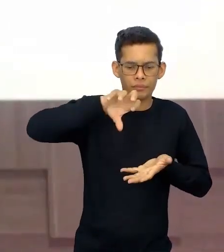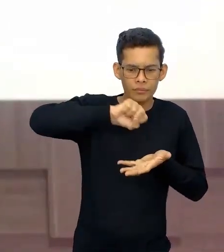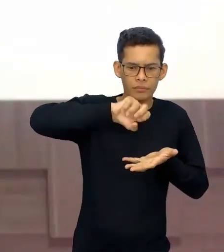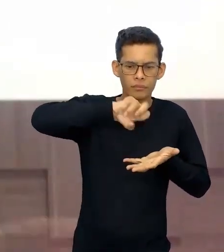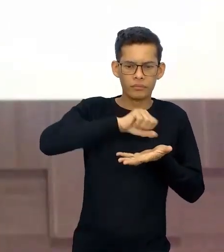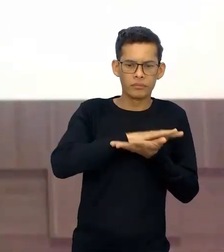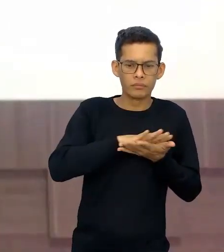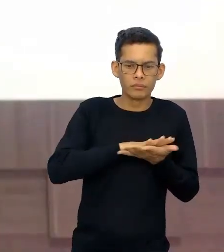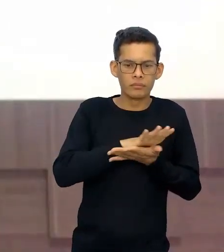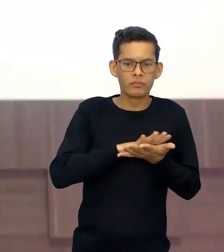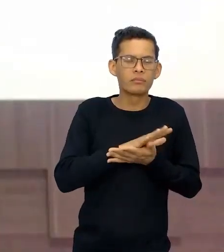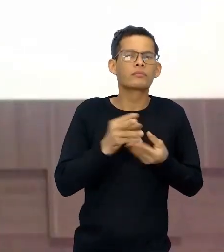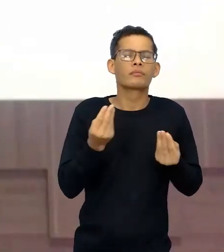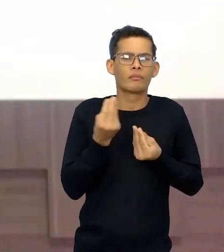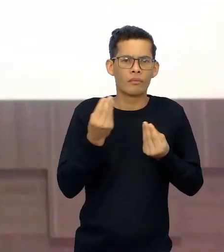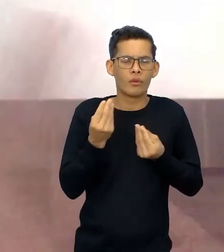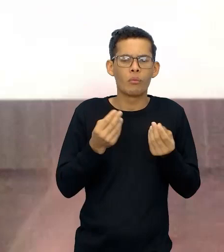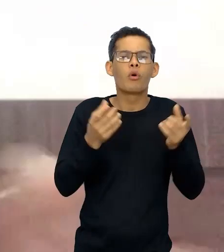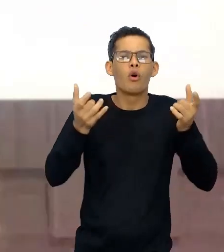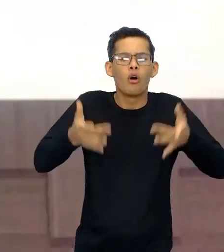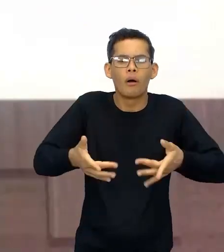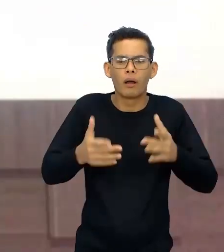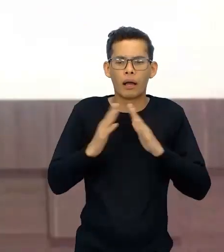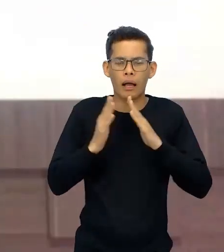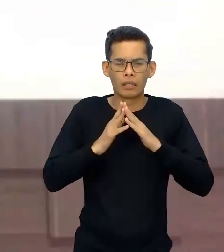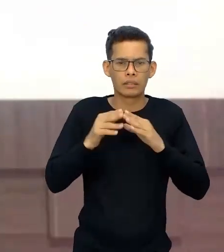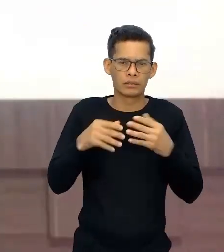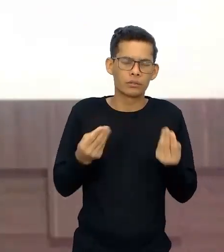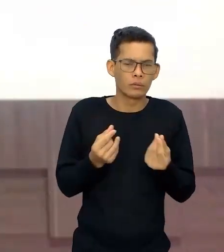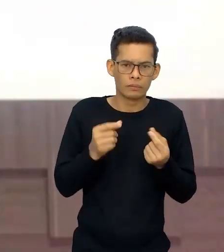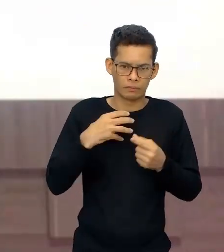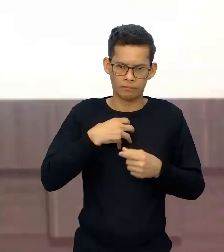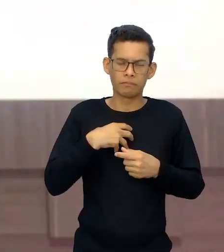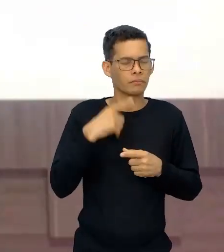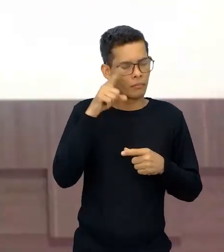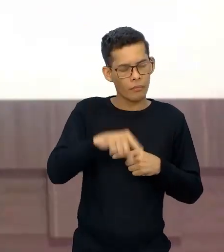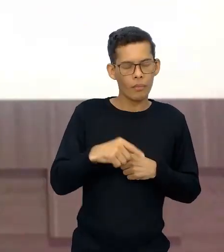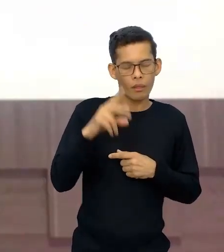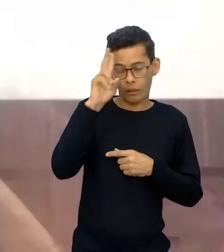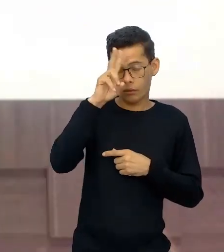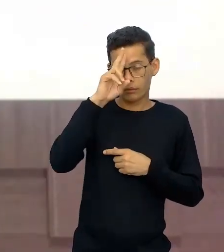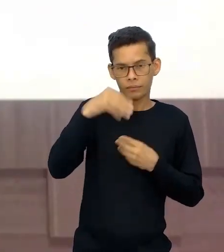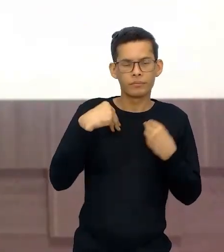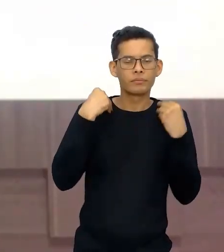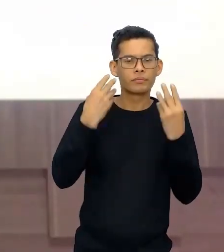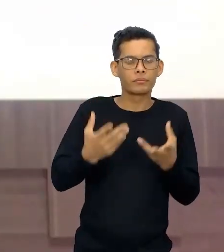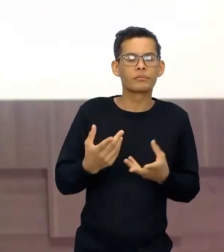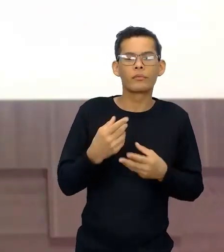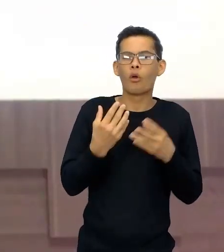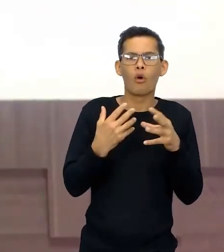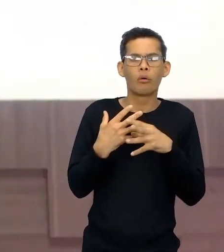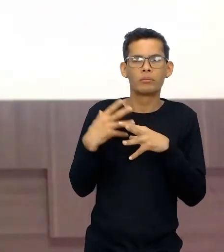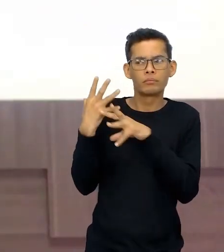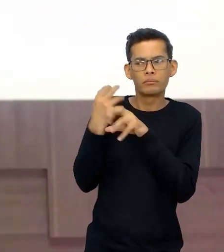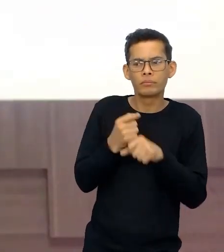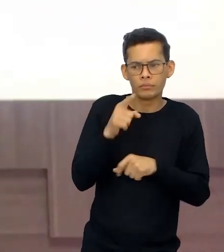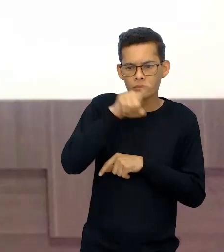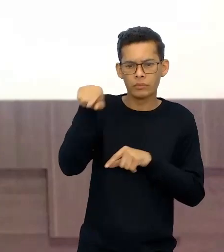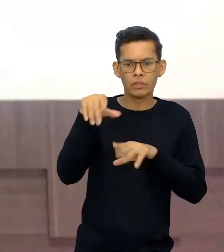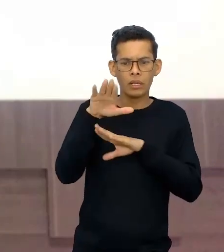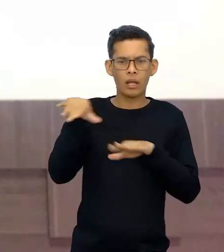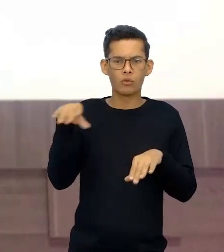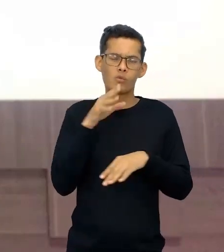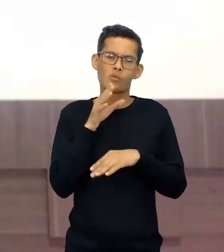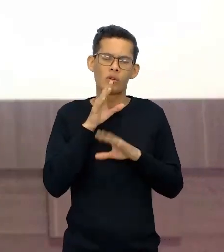está sendo liberado em sua residência, né? A ideia é sempre a gente resgatar, né, a própria realidade do aluno, né?